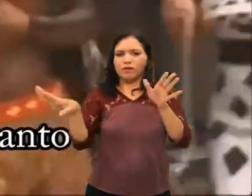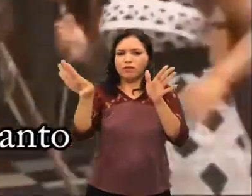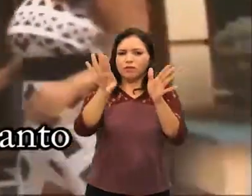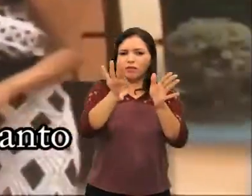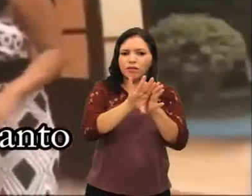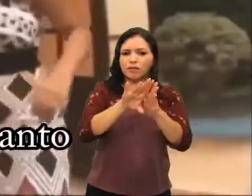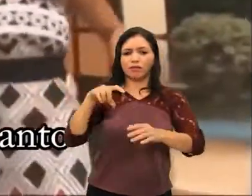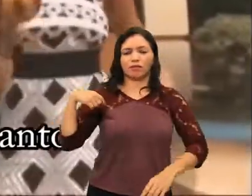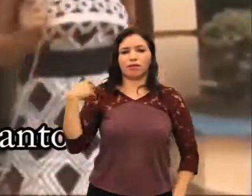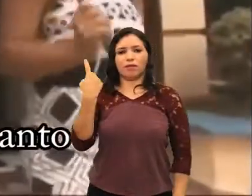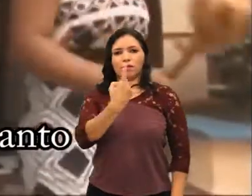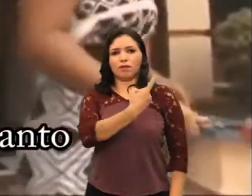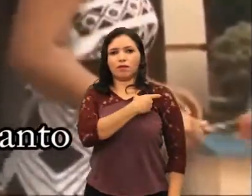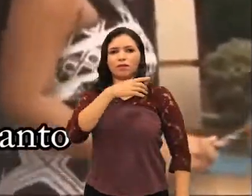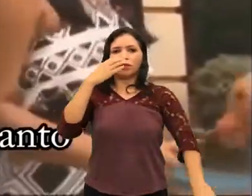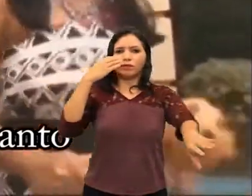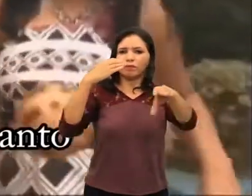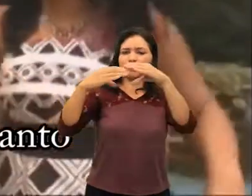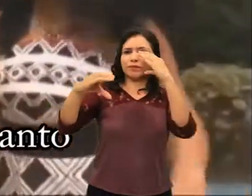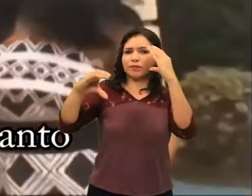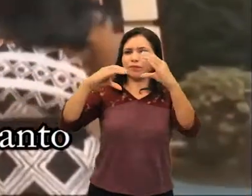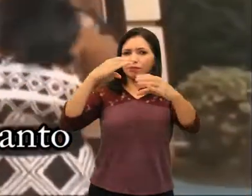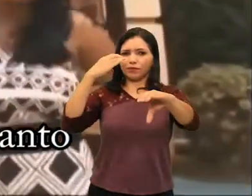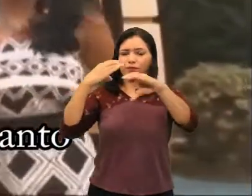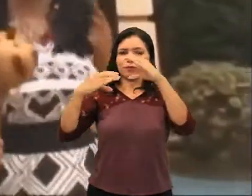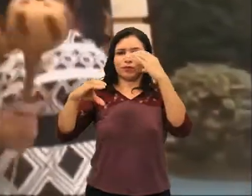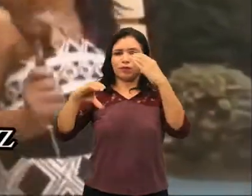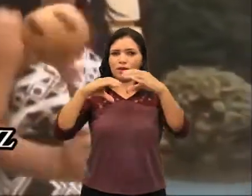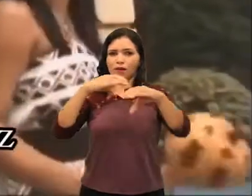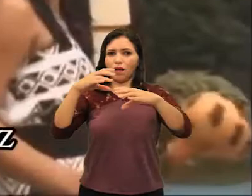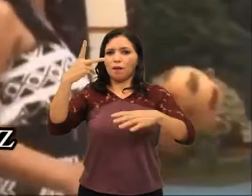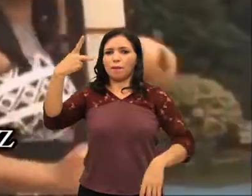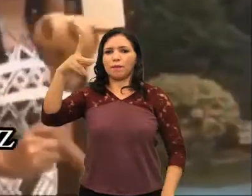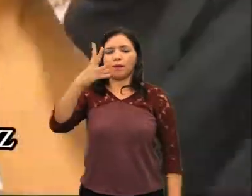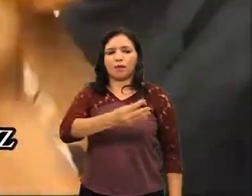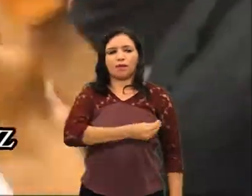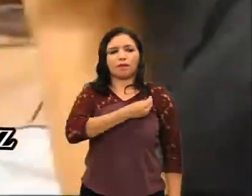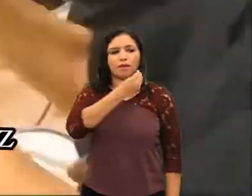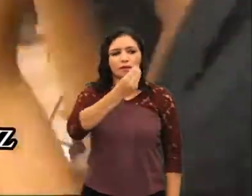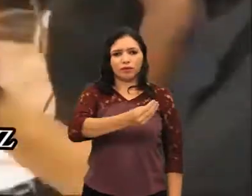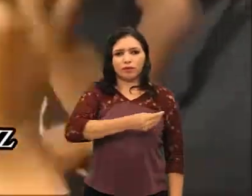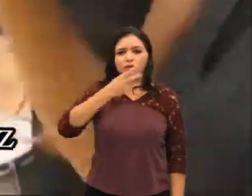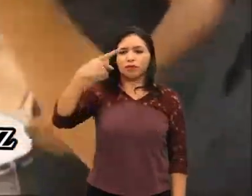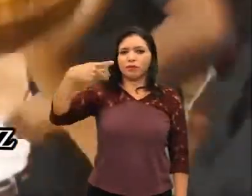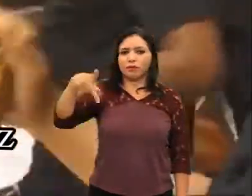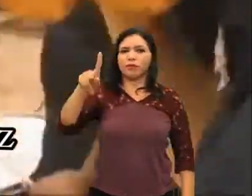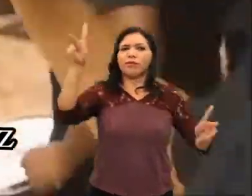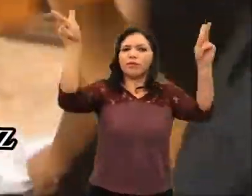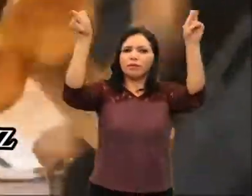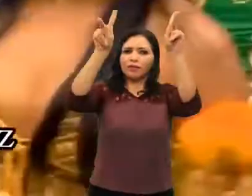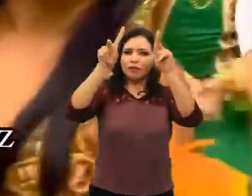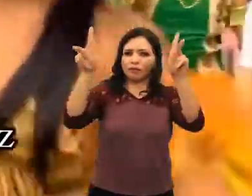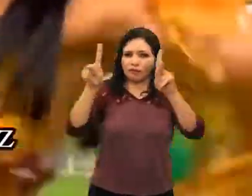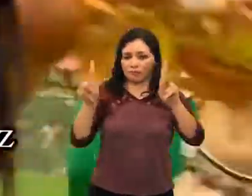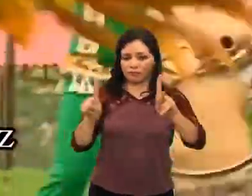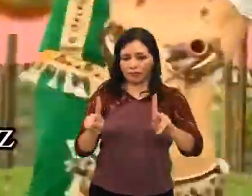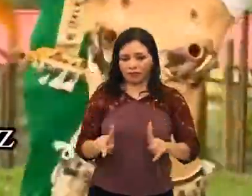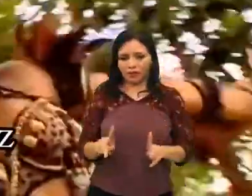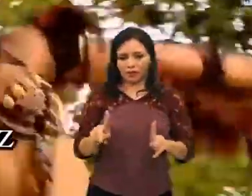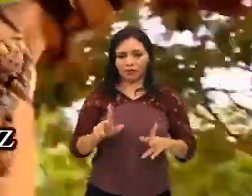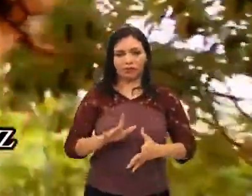chega a ti o nosso canto, pela vida e